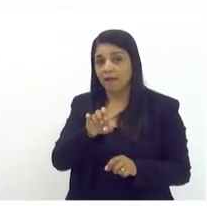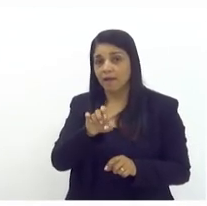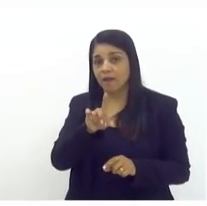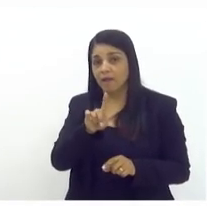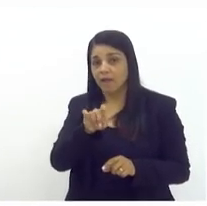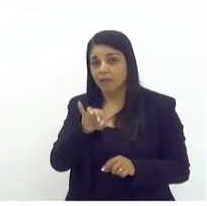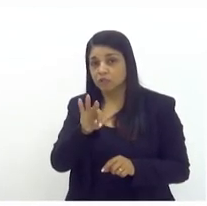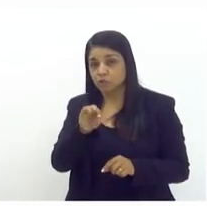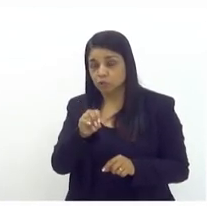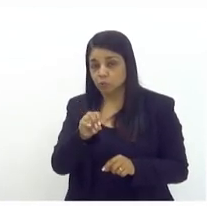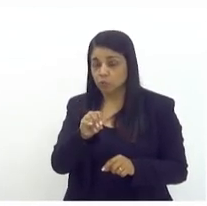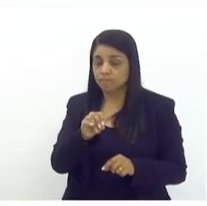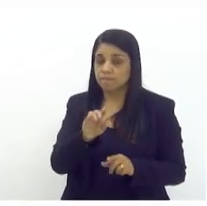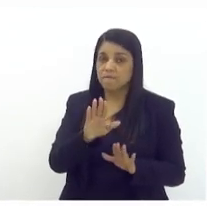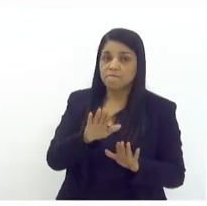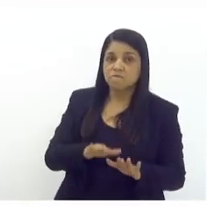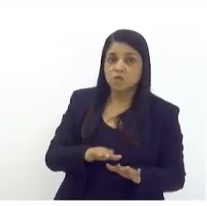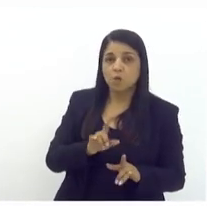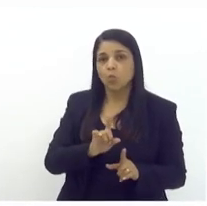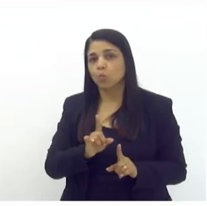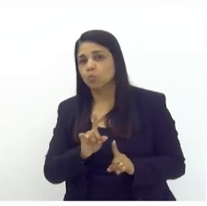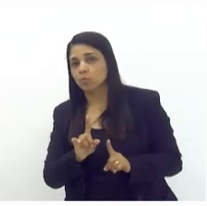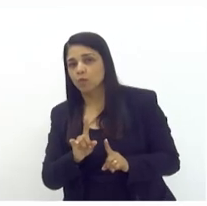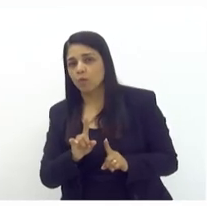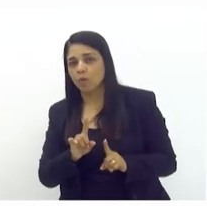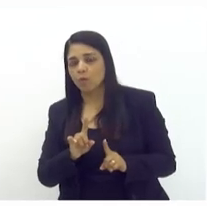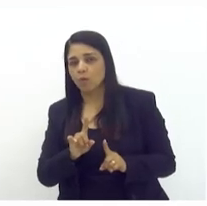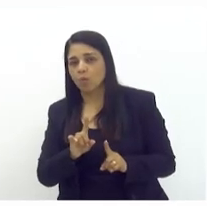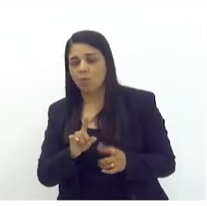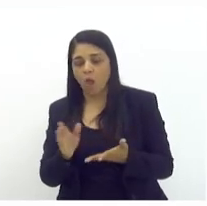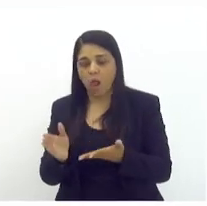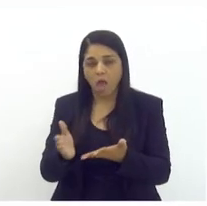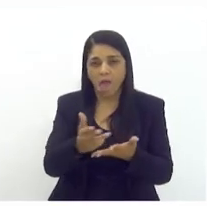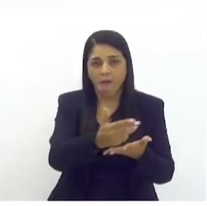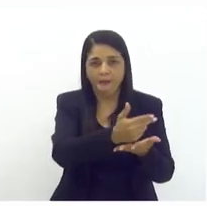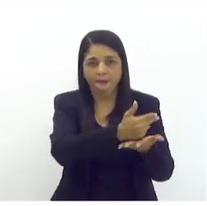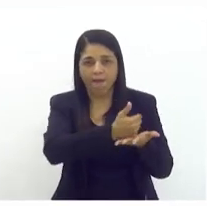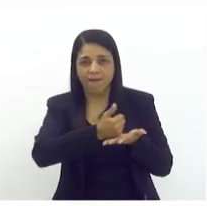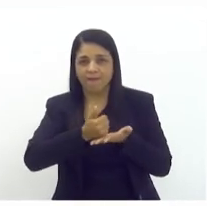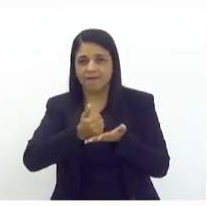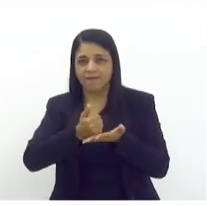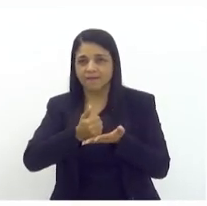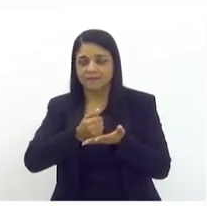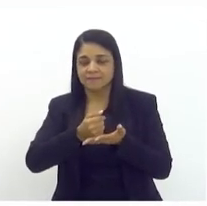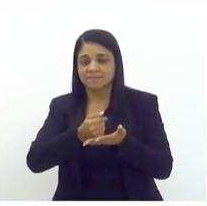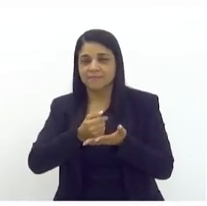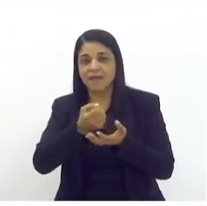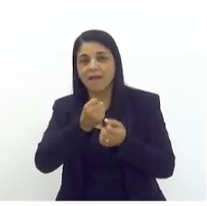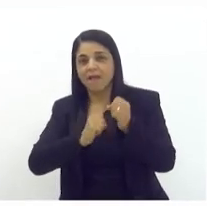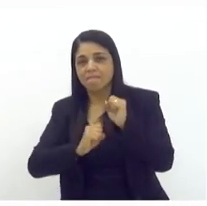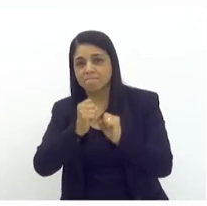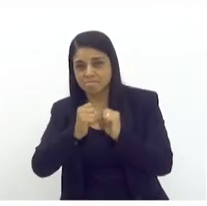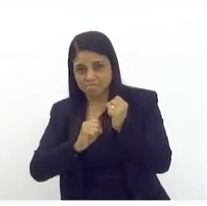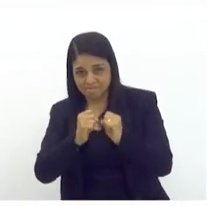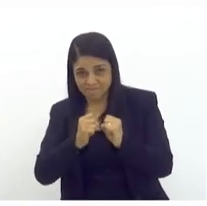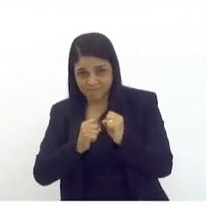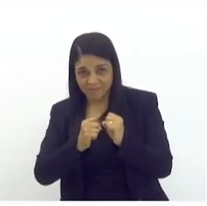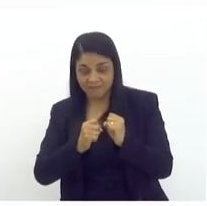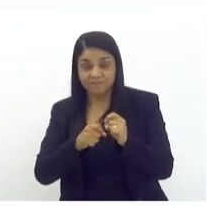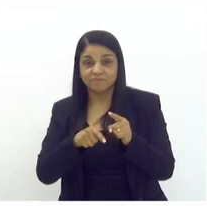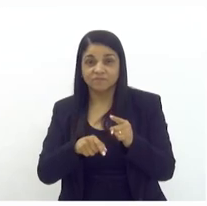ou não condicionado ao efetivo recolhimento pelo fornecedor como acontece